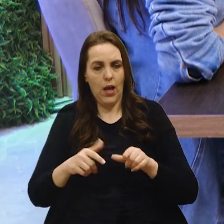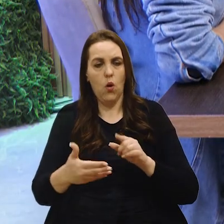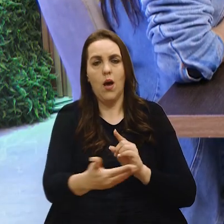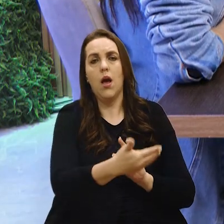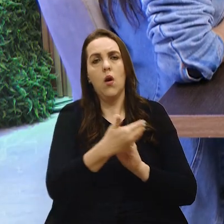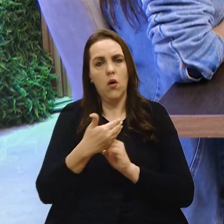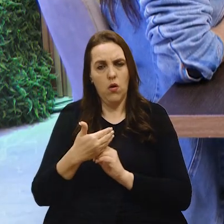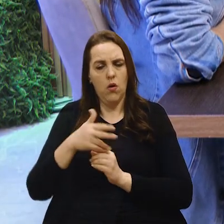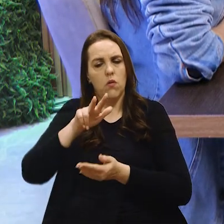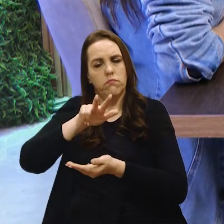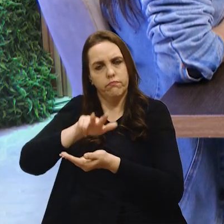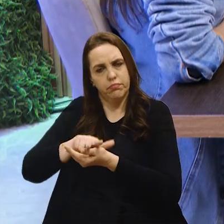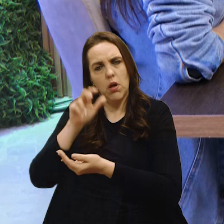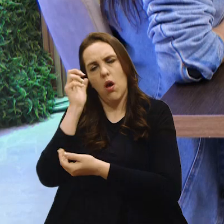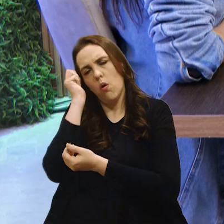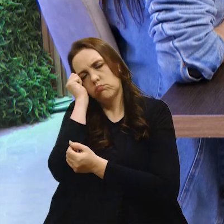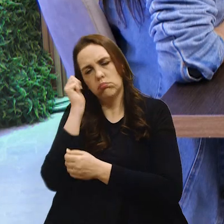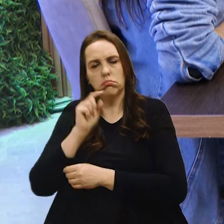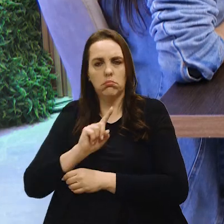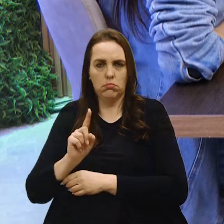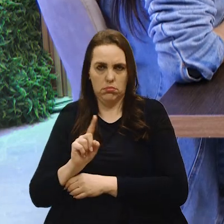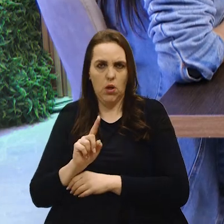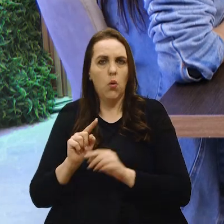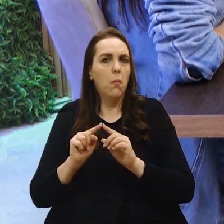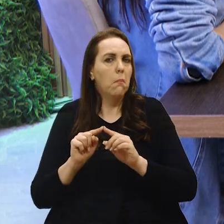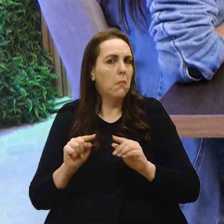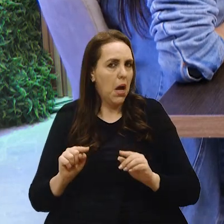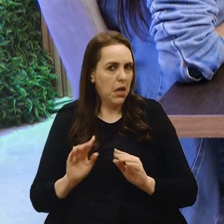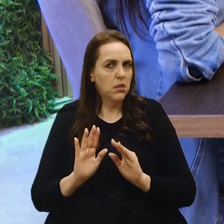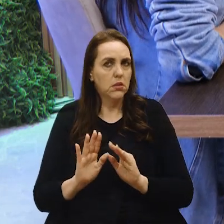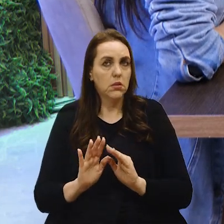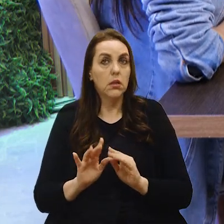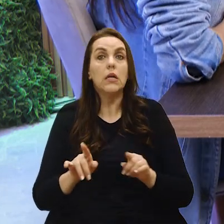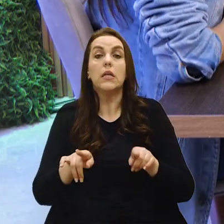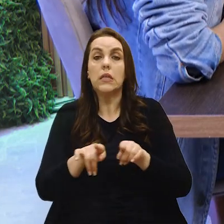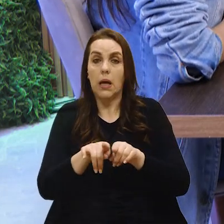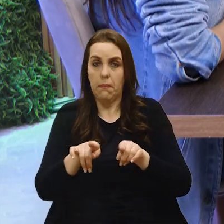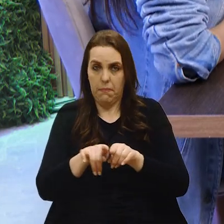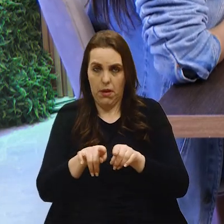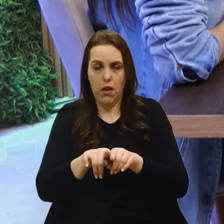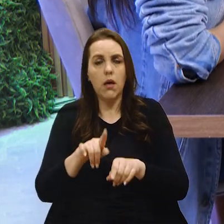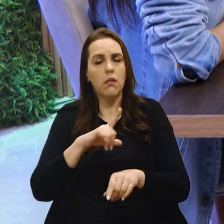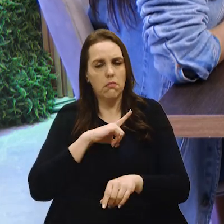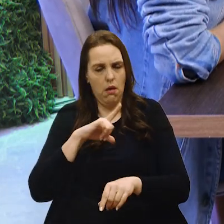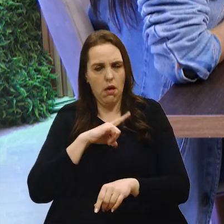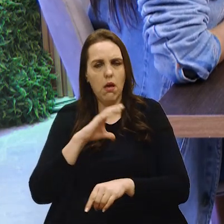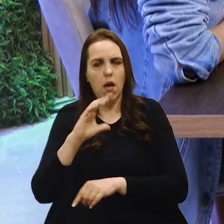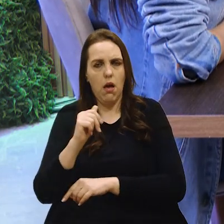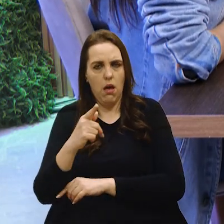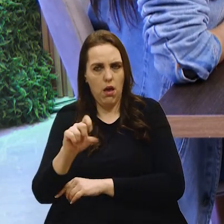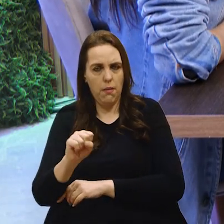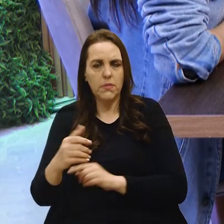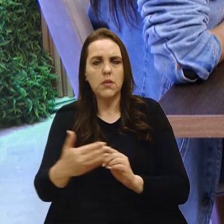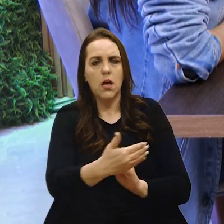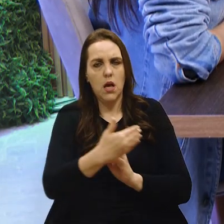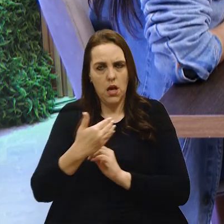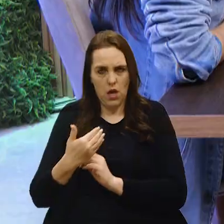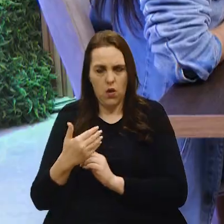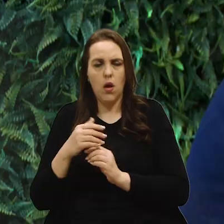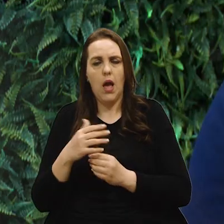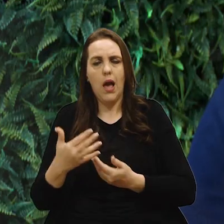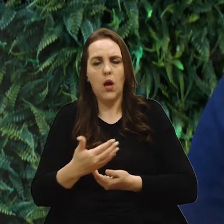a pessoa não fica, não dorme ali, mas ela... Mas pode também, Carol. Também tem acolhida. Tem os CAPS deles, tem acolhimento